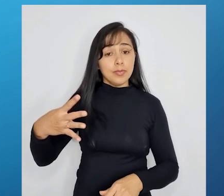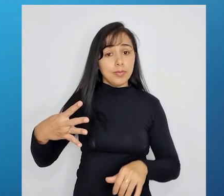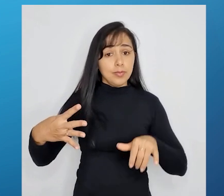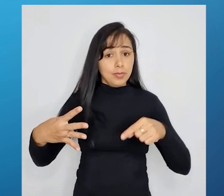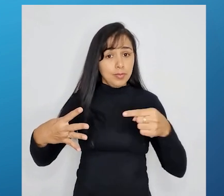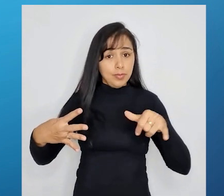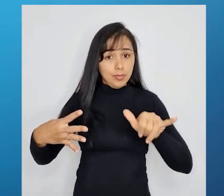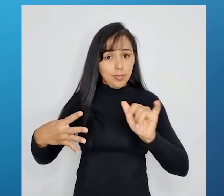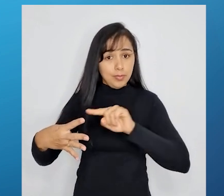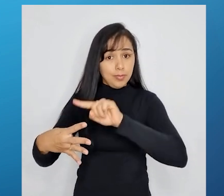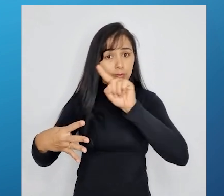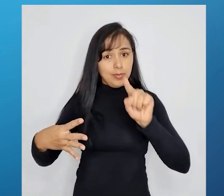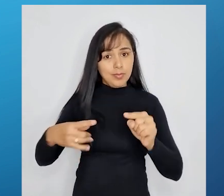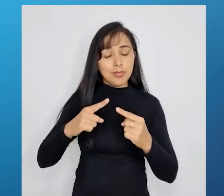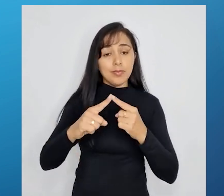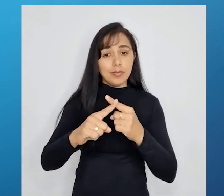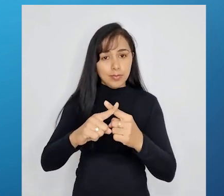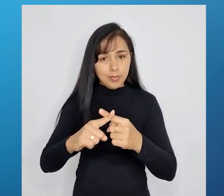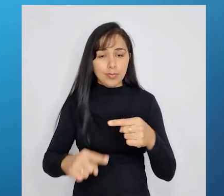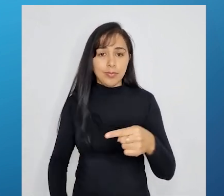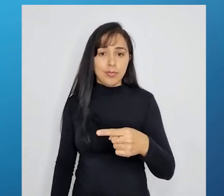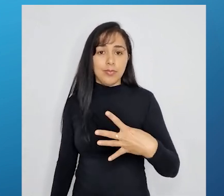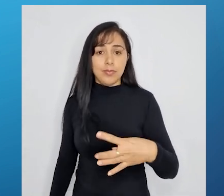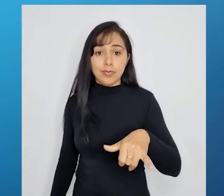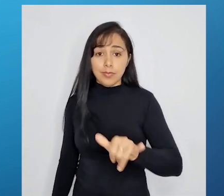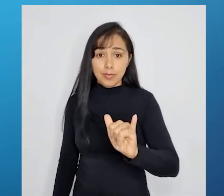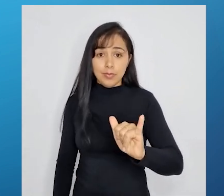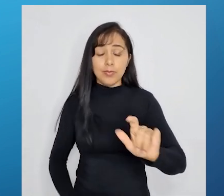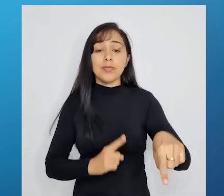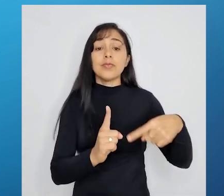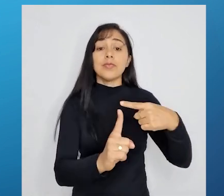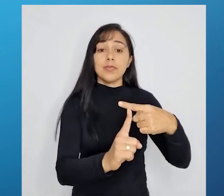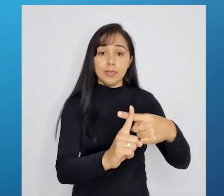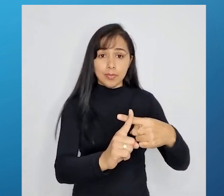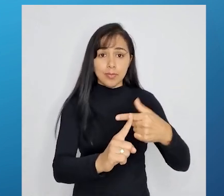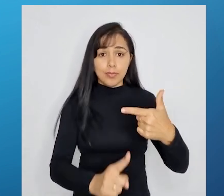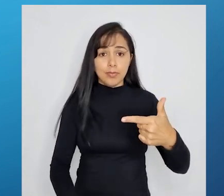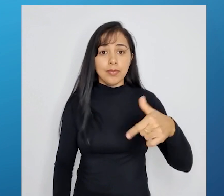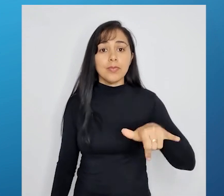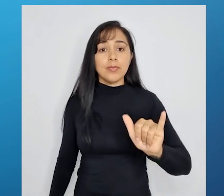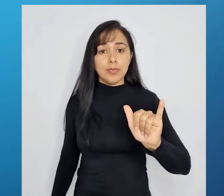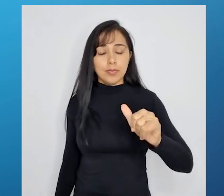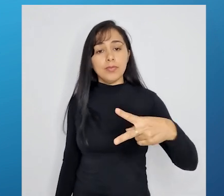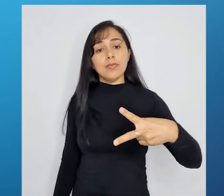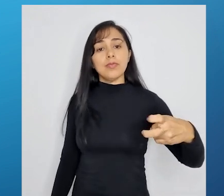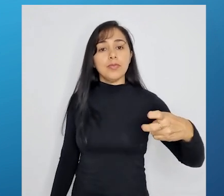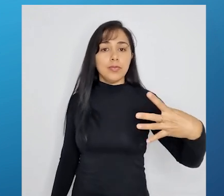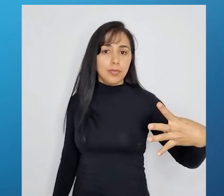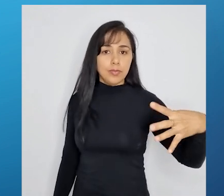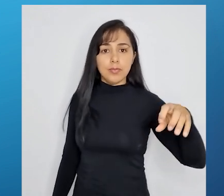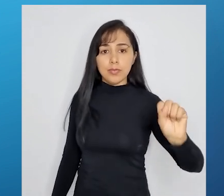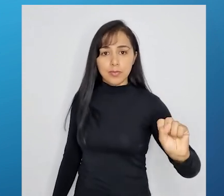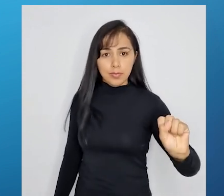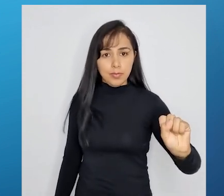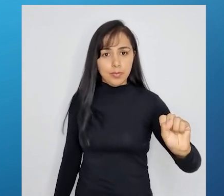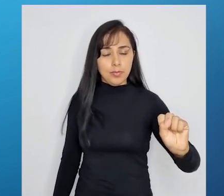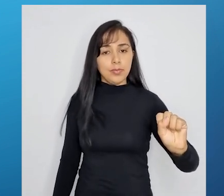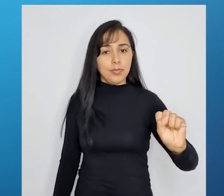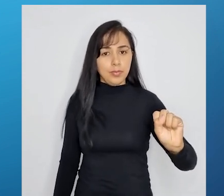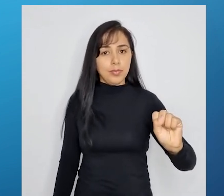menos 4y. Mais 2y, fizemos a distributiva, igual a